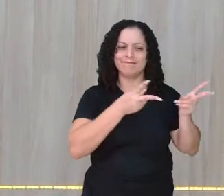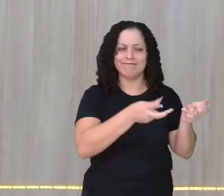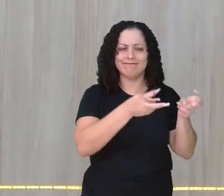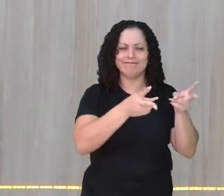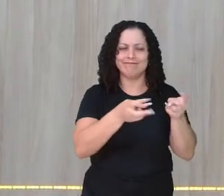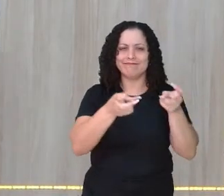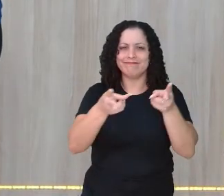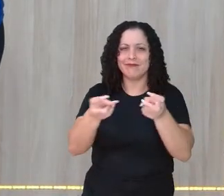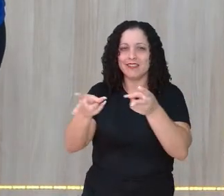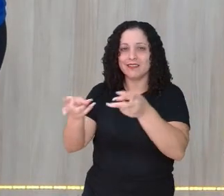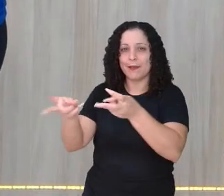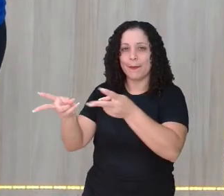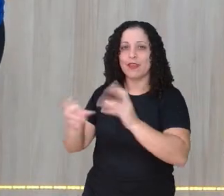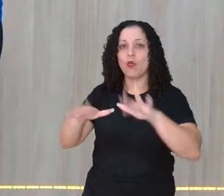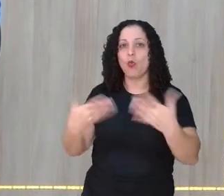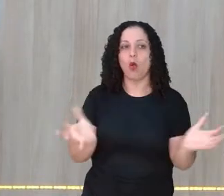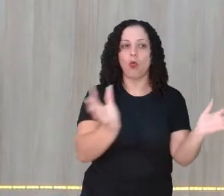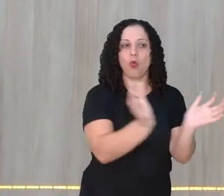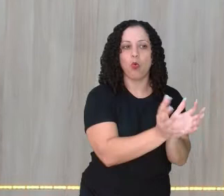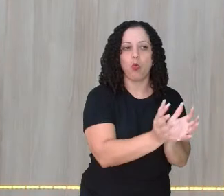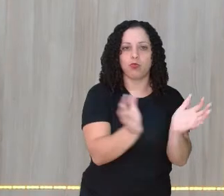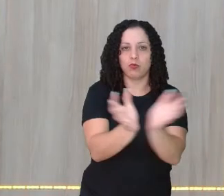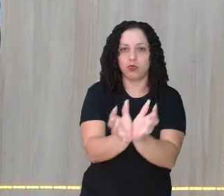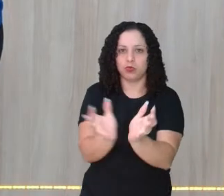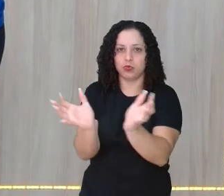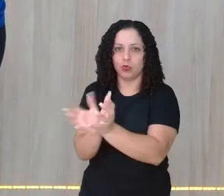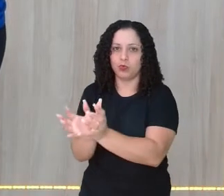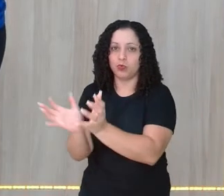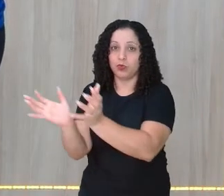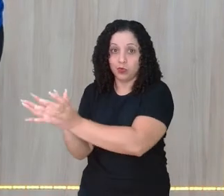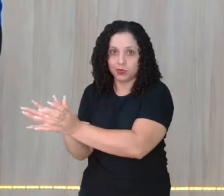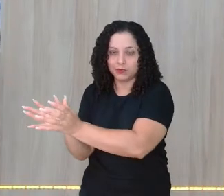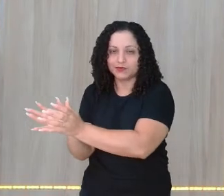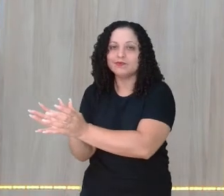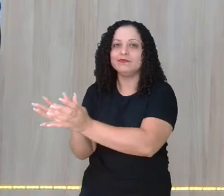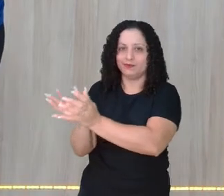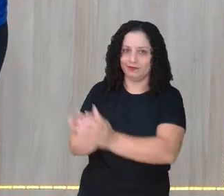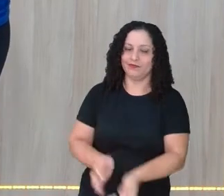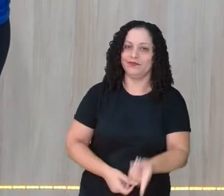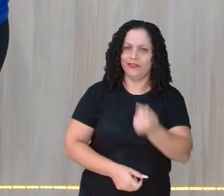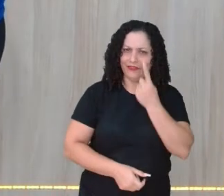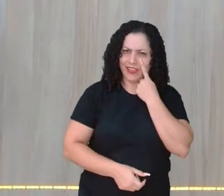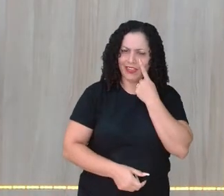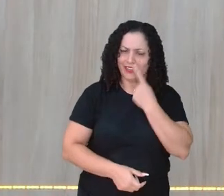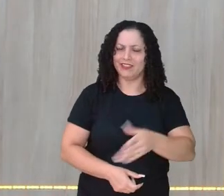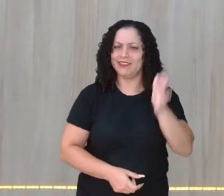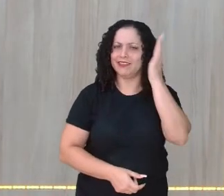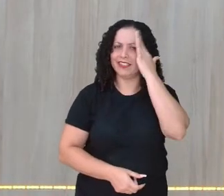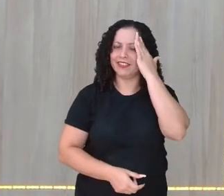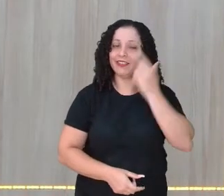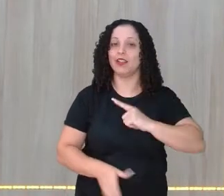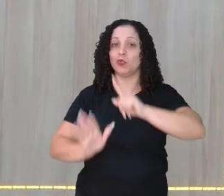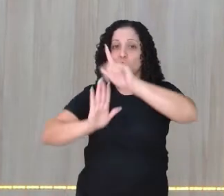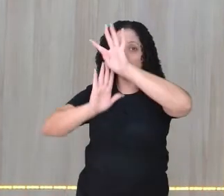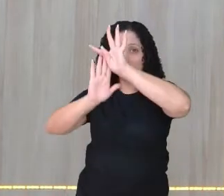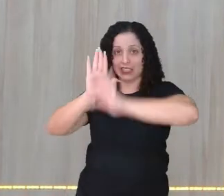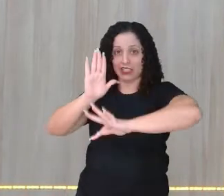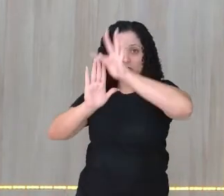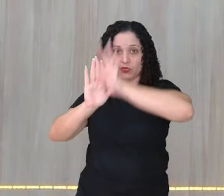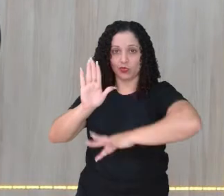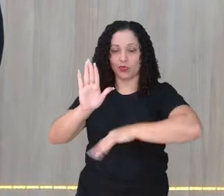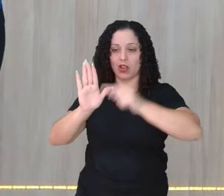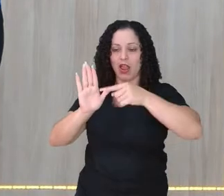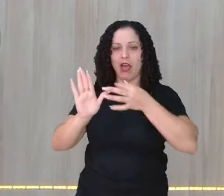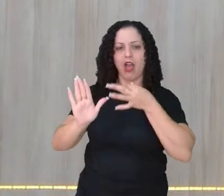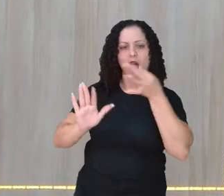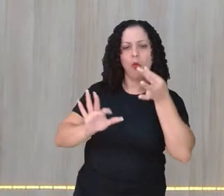qual agrupamento ele pertence a partir da predominância. Se a gente tem um texto que tem argumentação